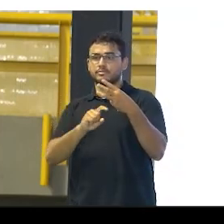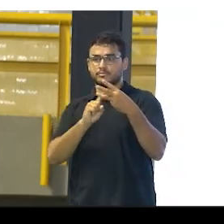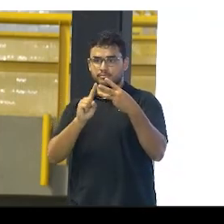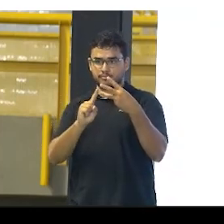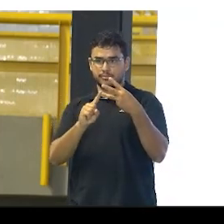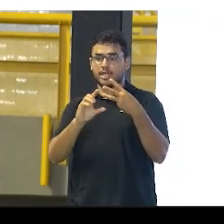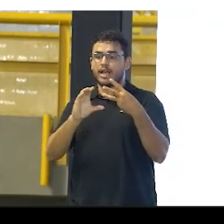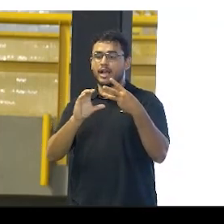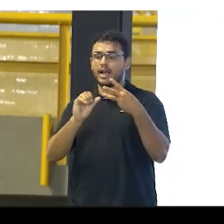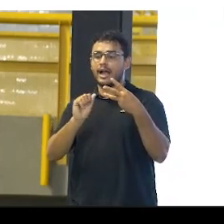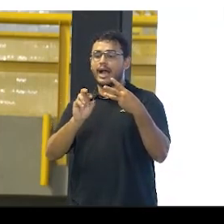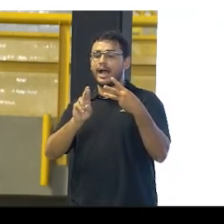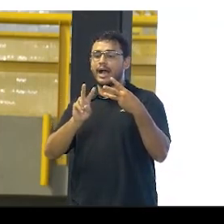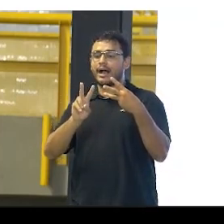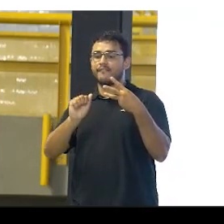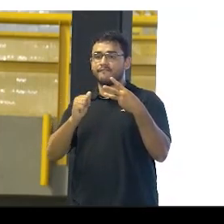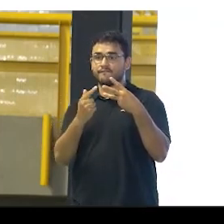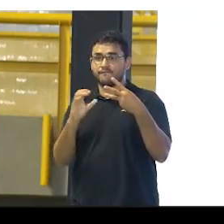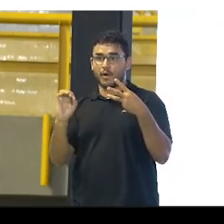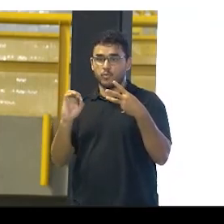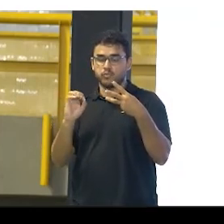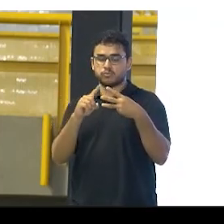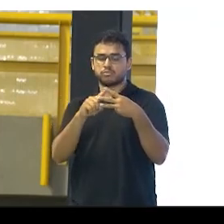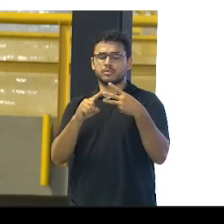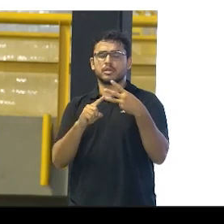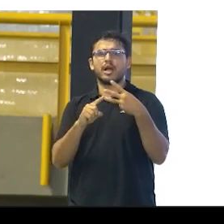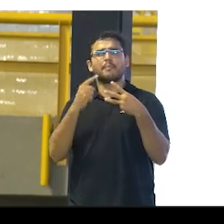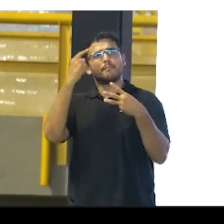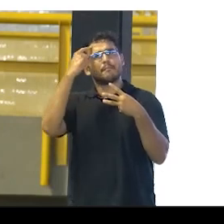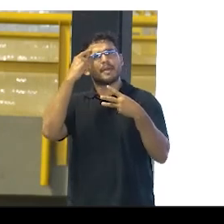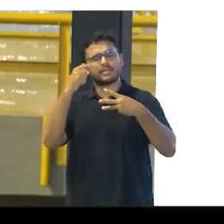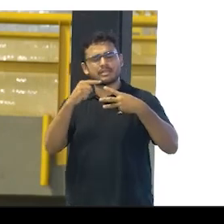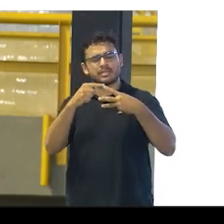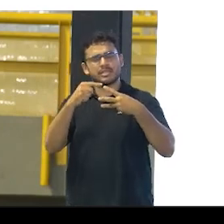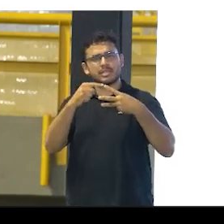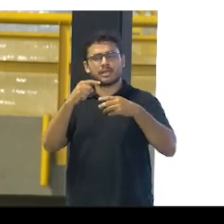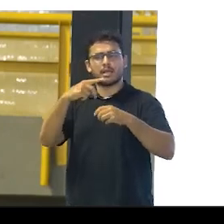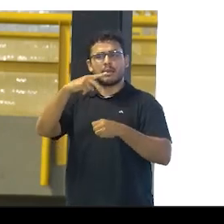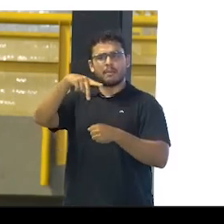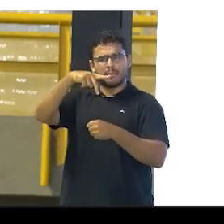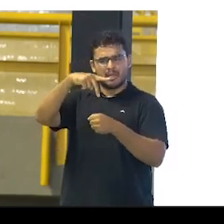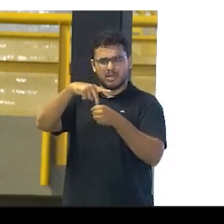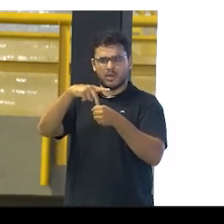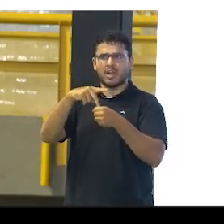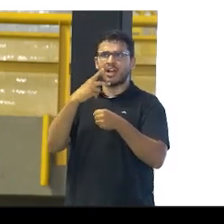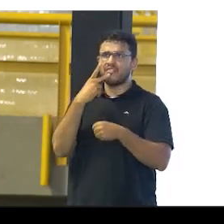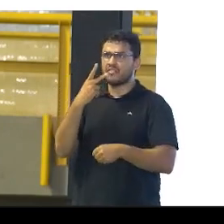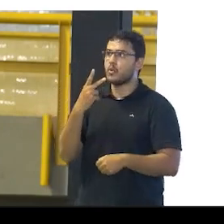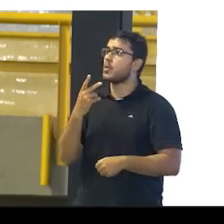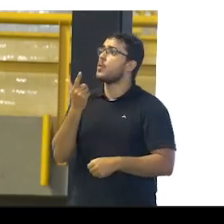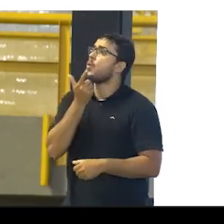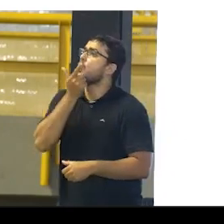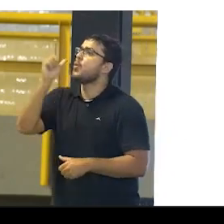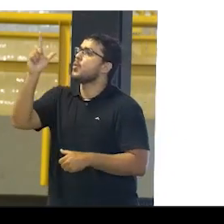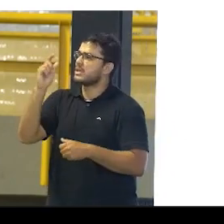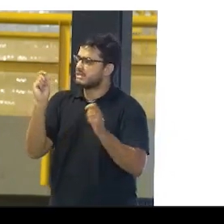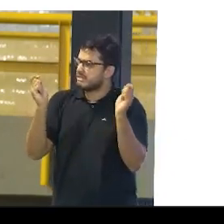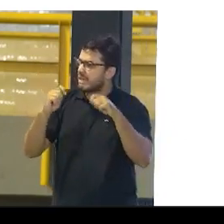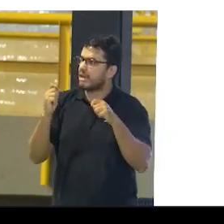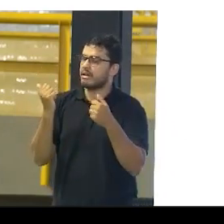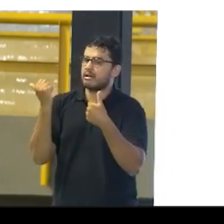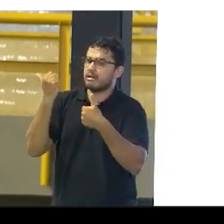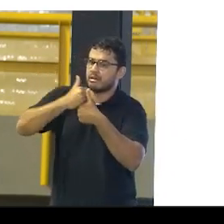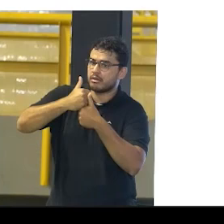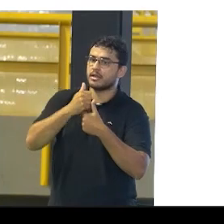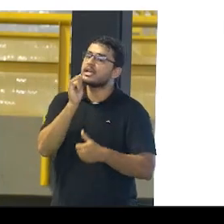ser uma fonte insubstituível. Tá? Eu sempre digo o seguinte, na hora que o petróleo começar